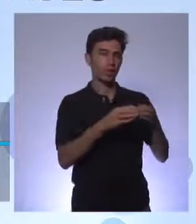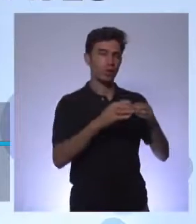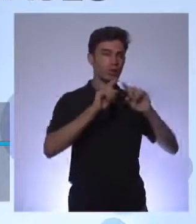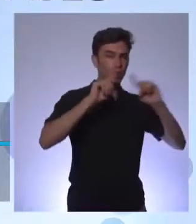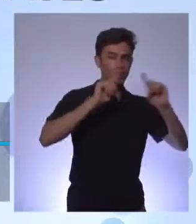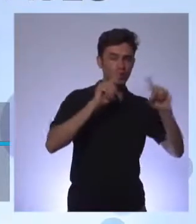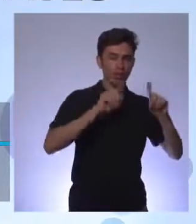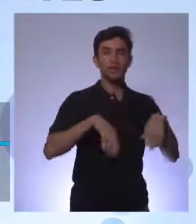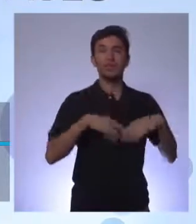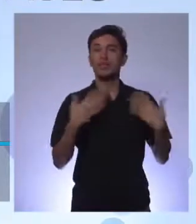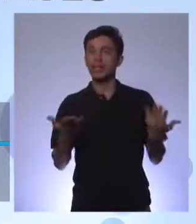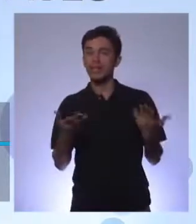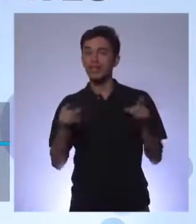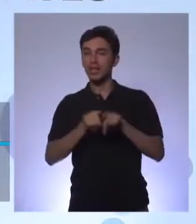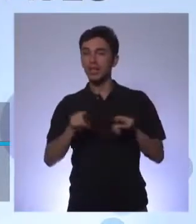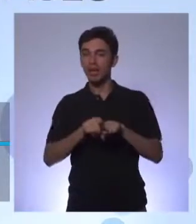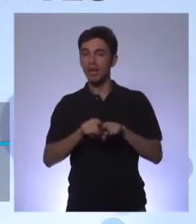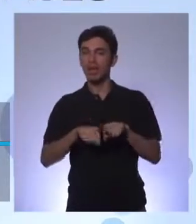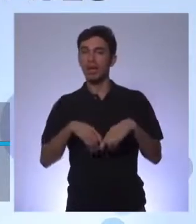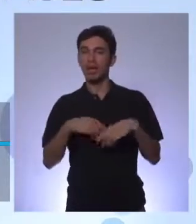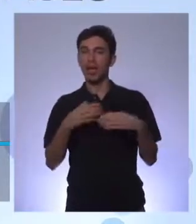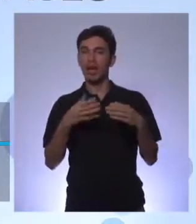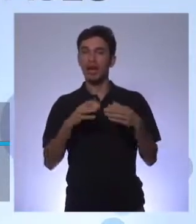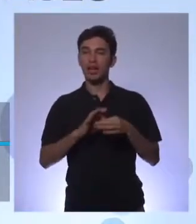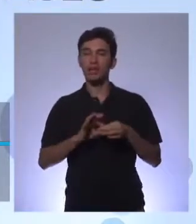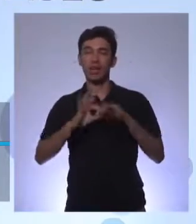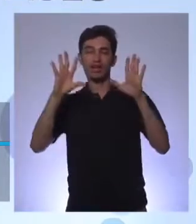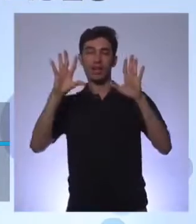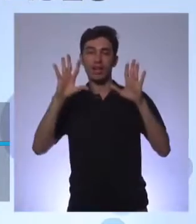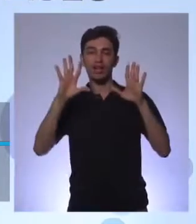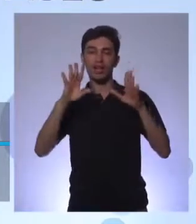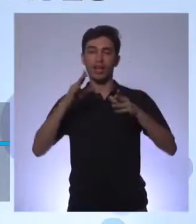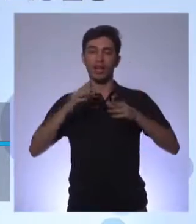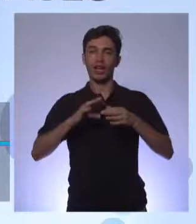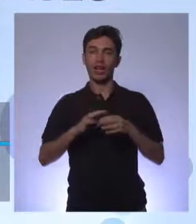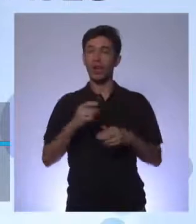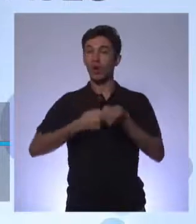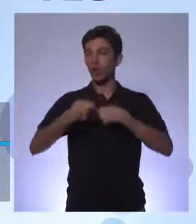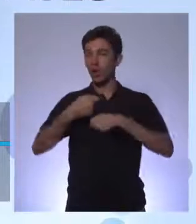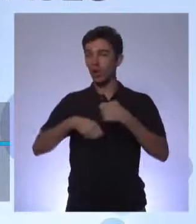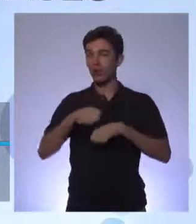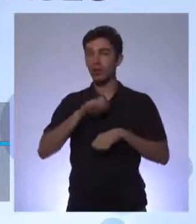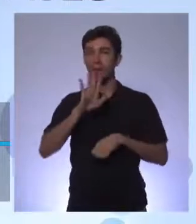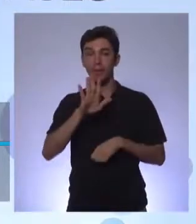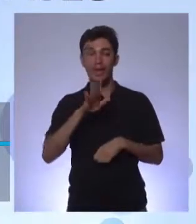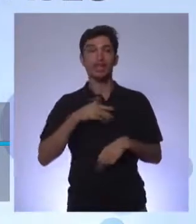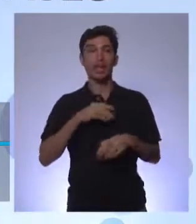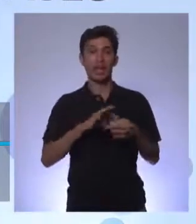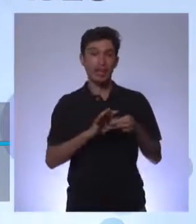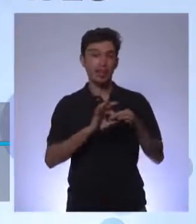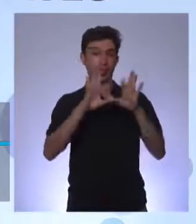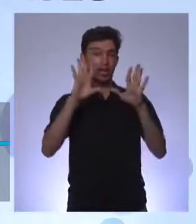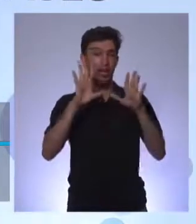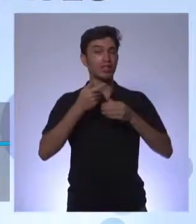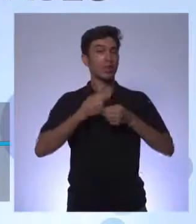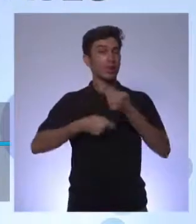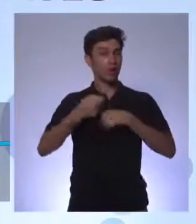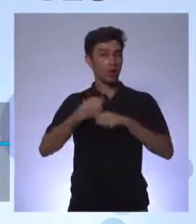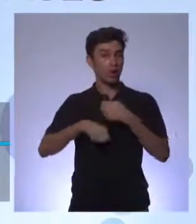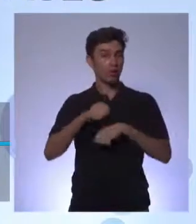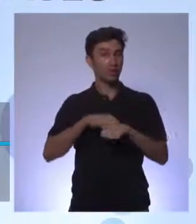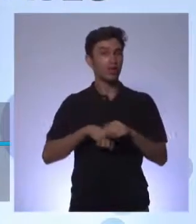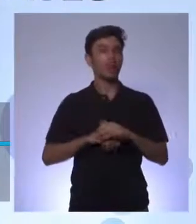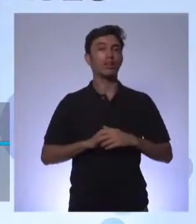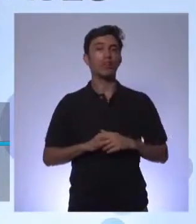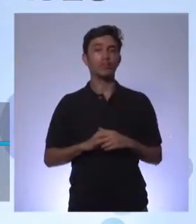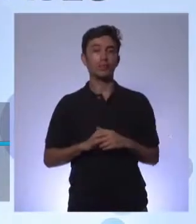e também a liberdade econômica. Mas a liberdade econômica, ela